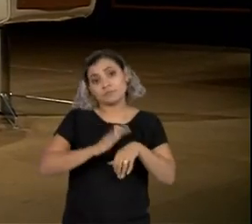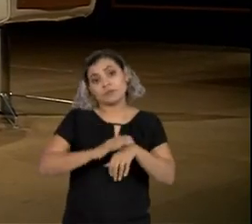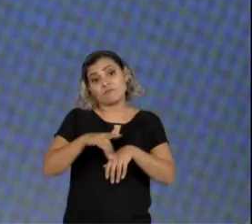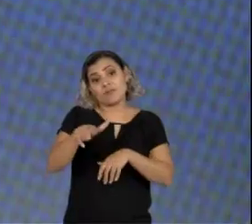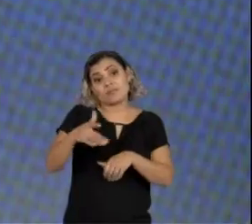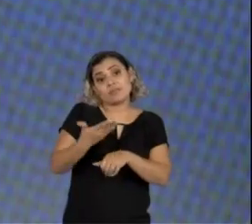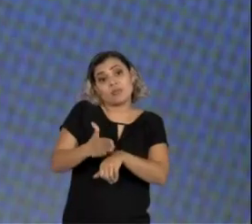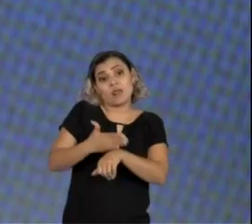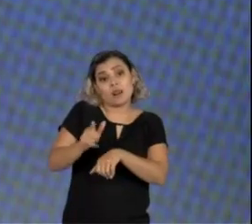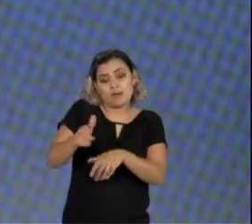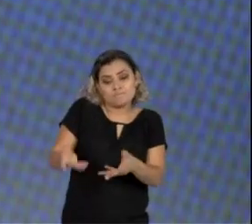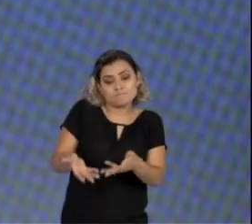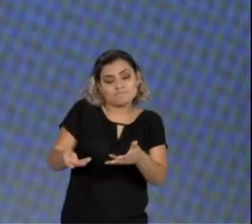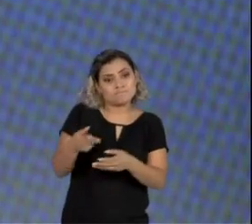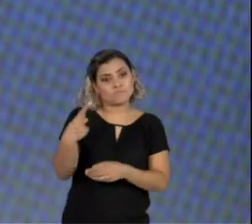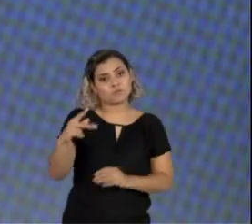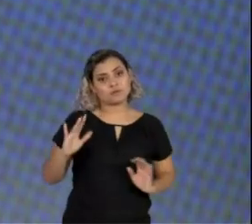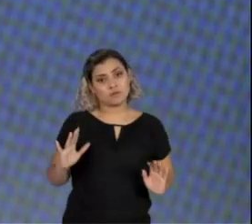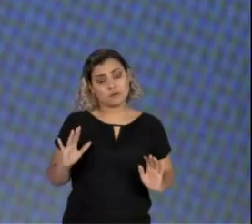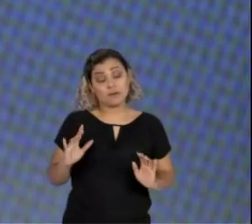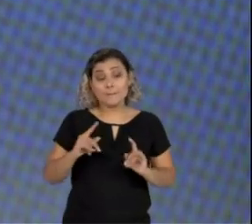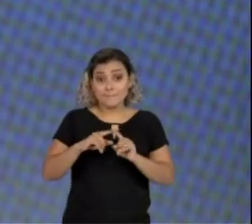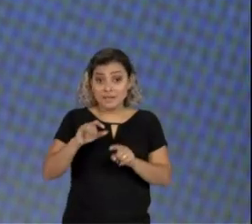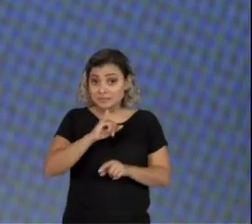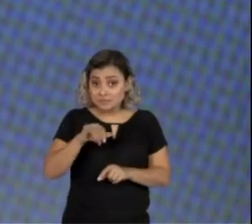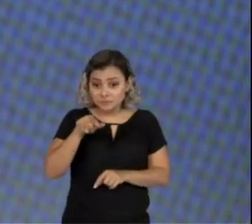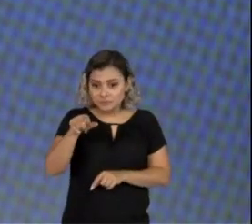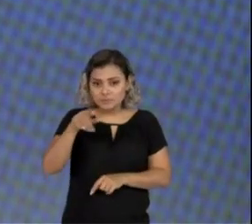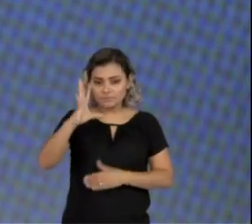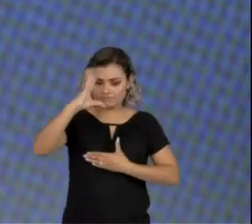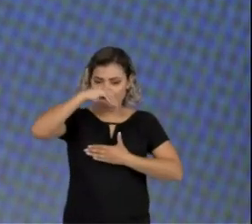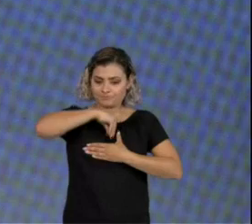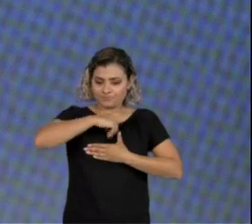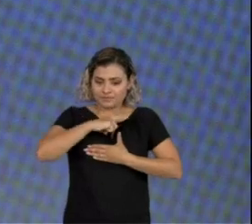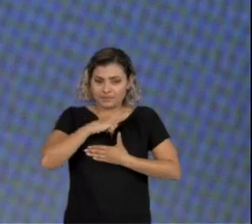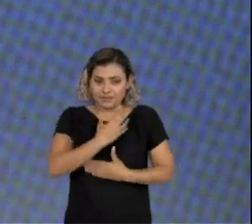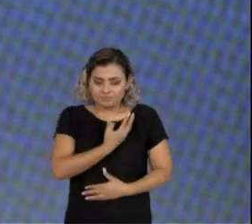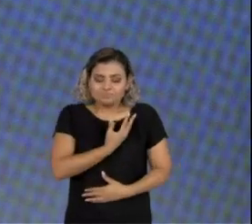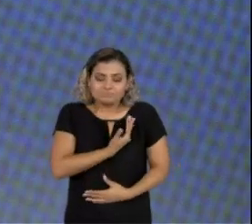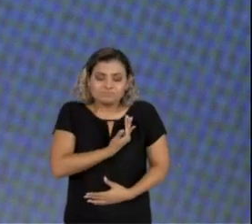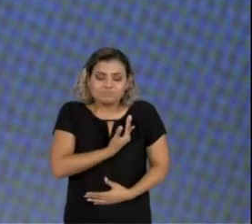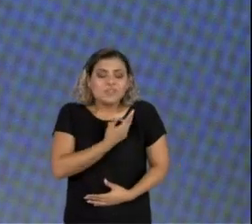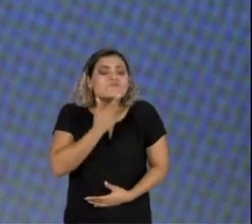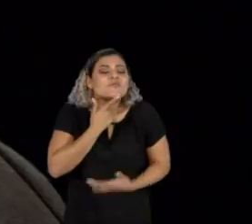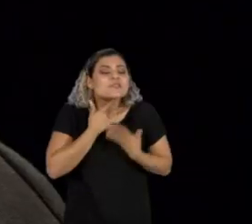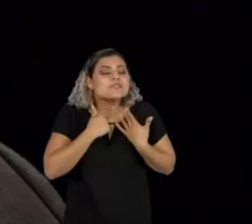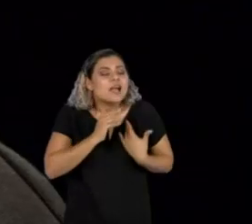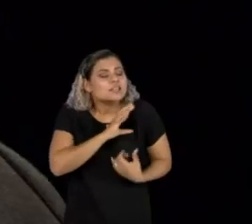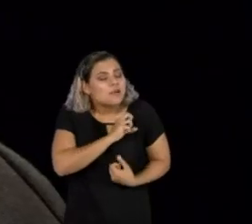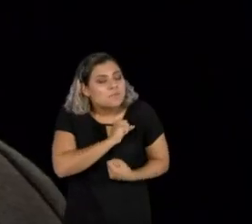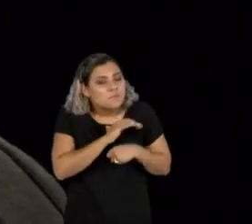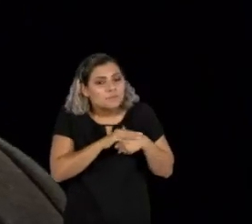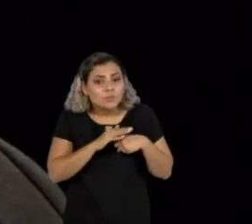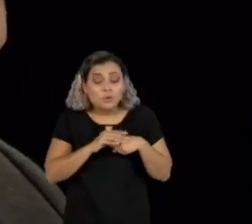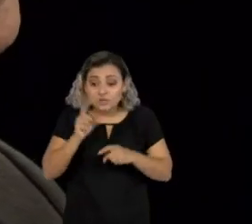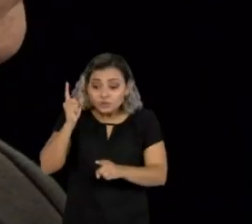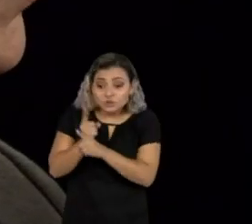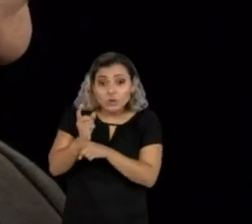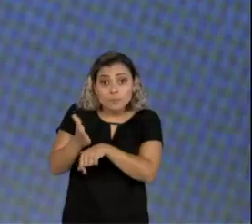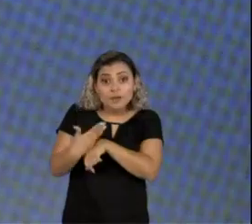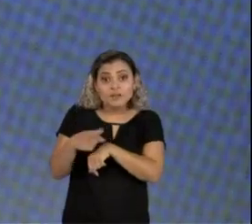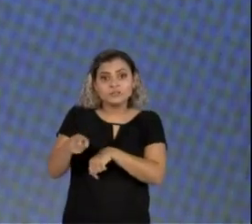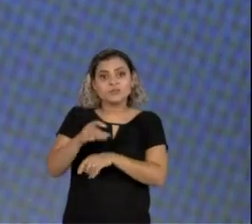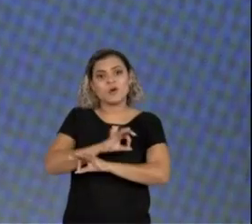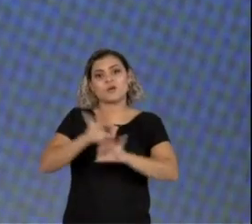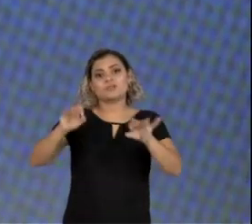isso já vai depender de você. Mas se você tem essa chama dentro de você e é reconhecido cedo, é ótimo,